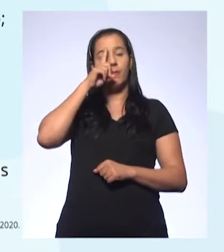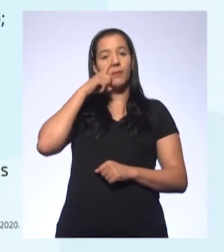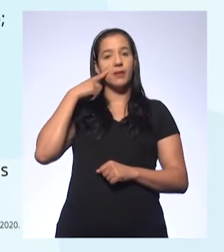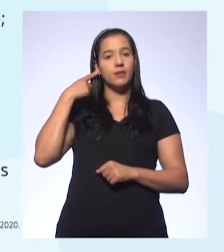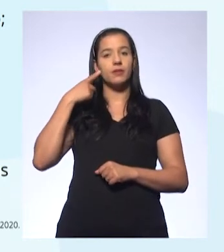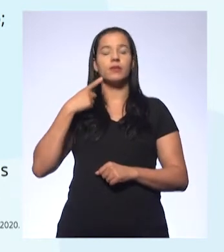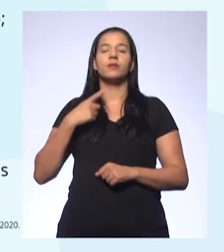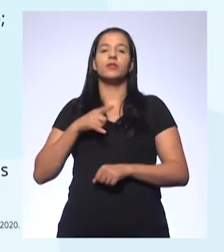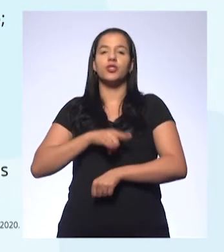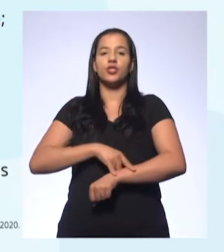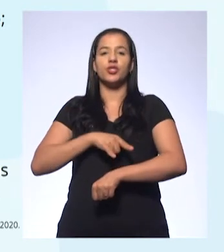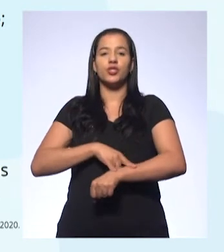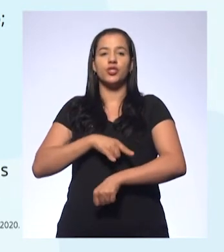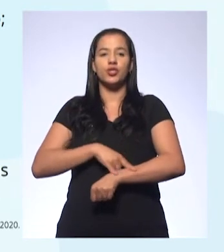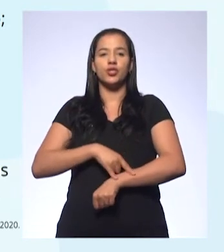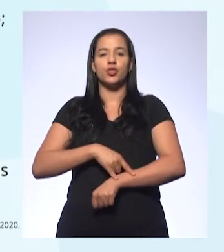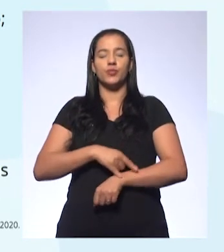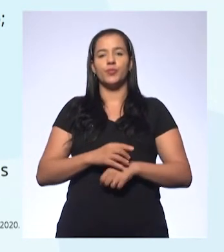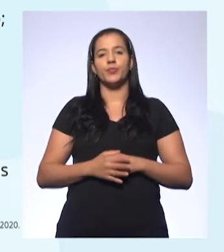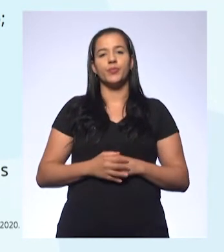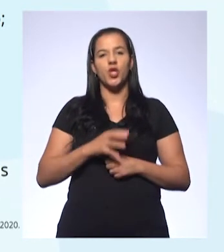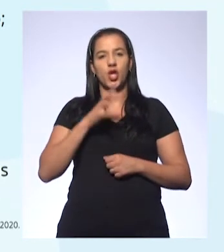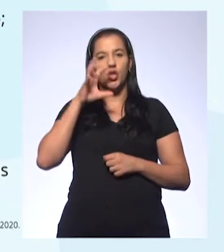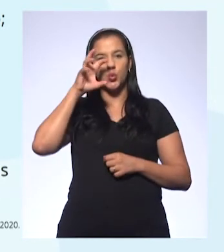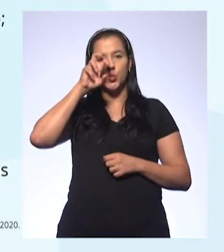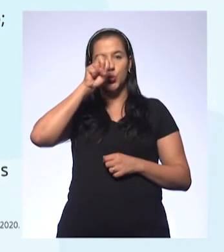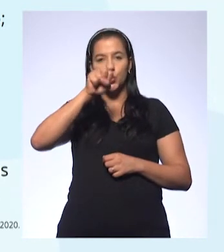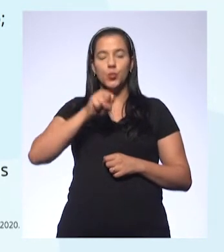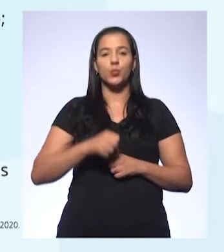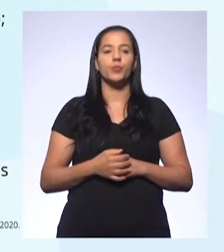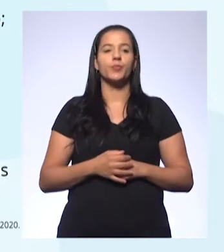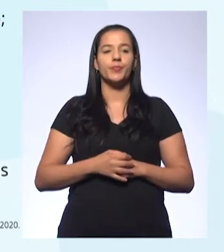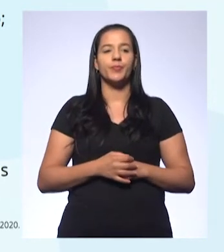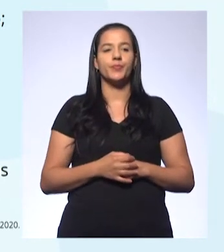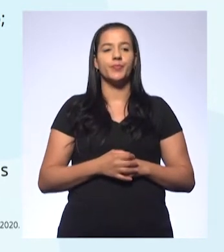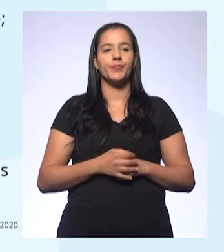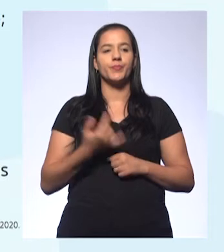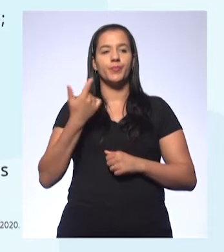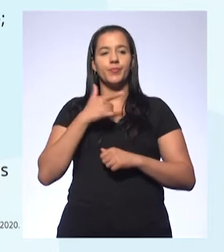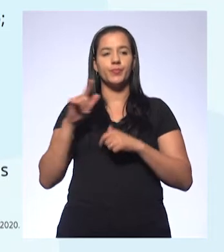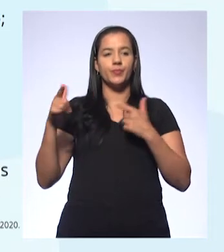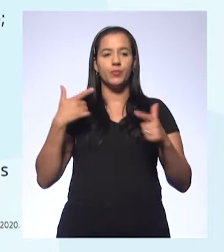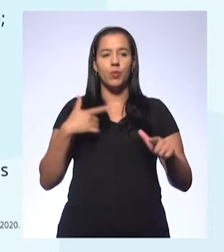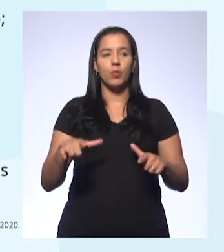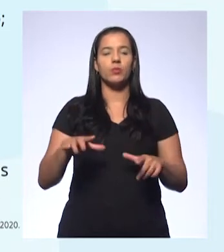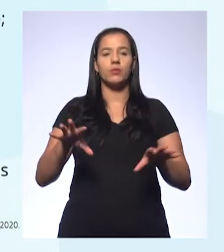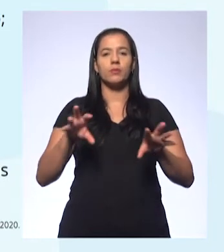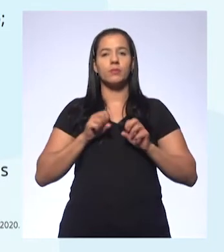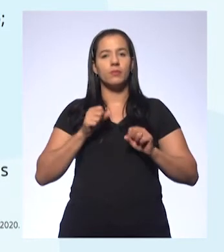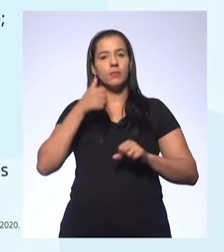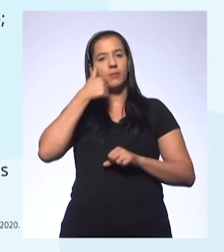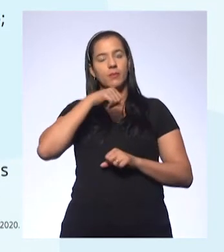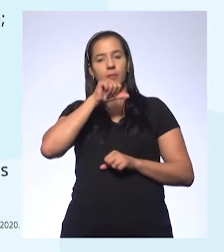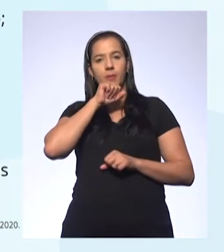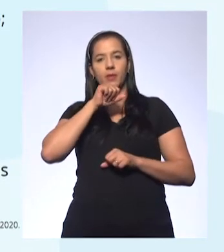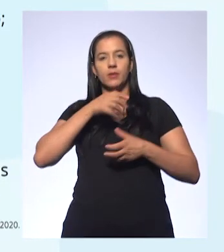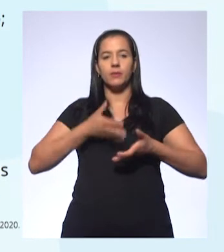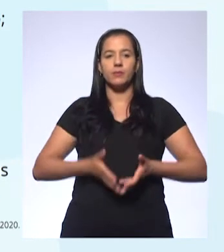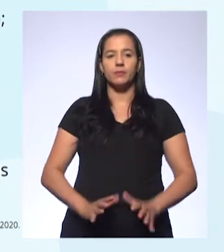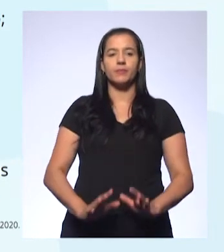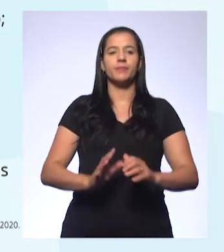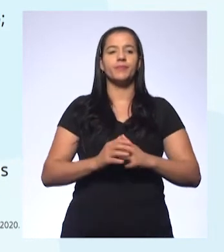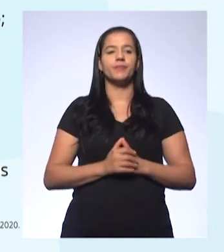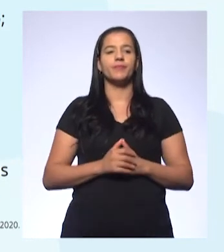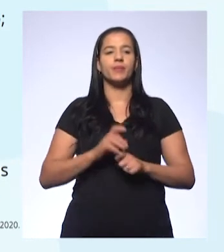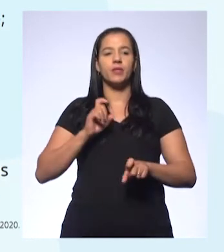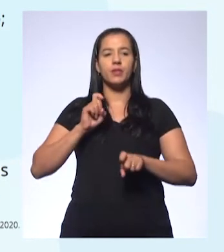escura. Contágio, sangue e outros líquidos ou secreções corporais contaminadas. Mãe para o filho no parto.